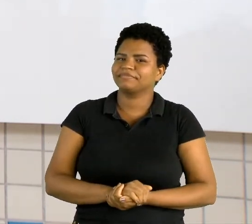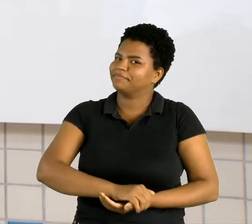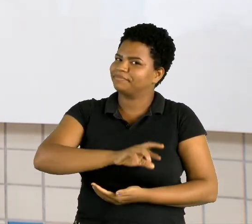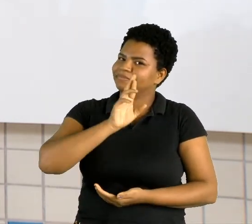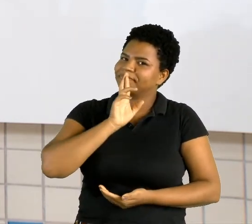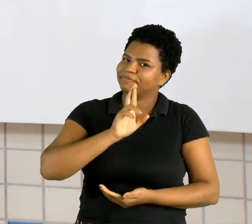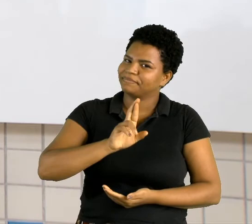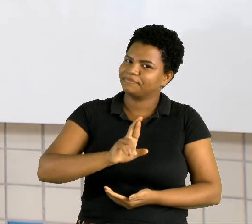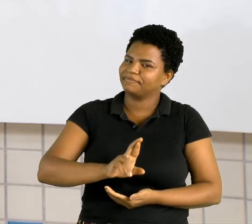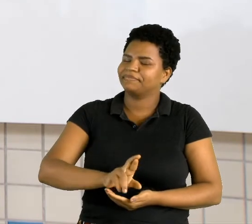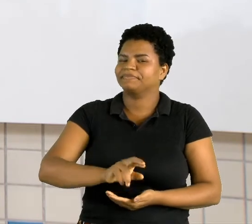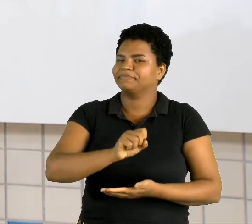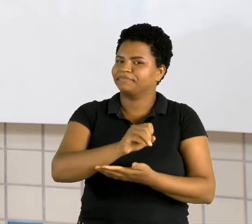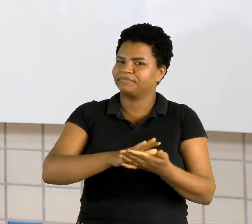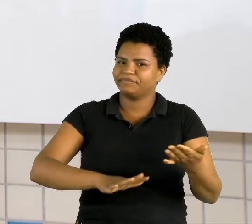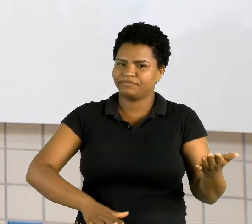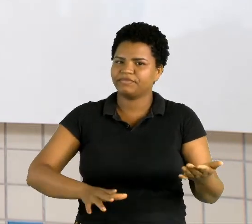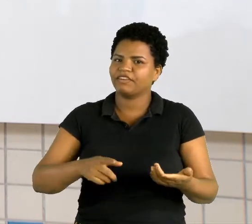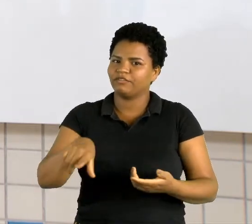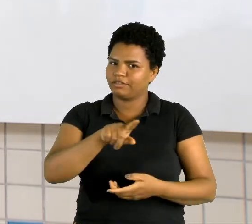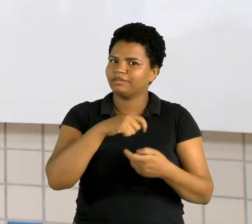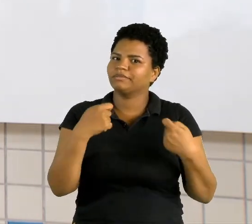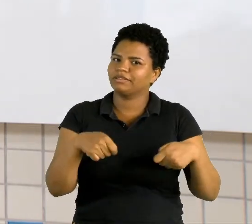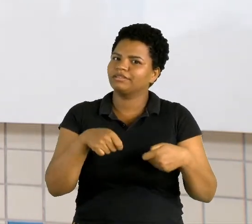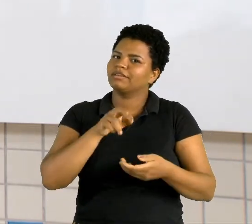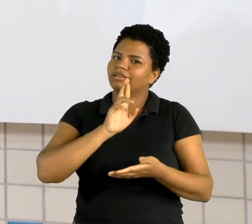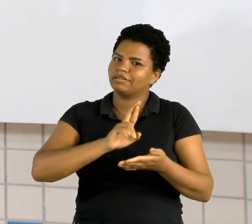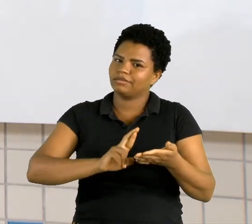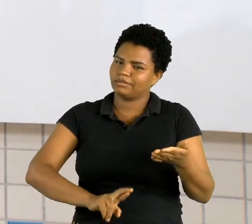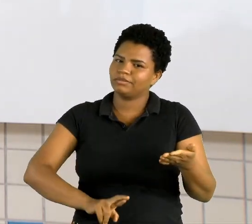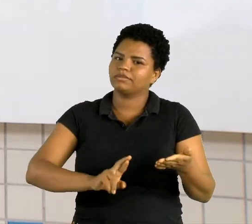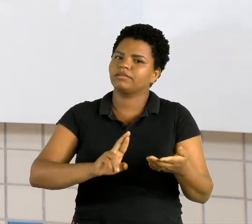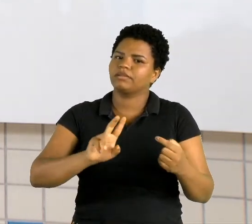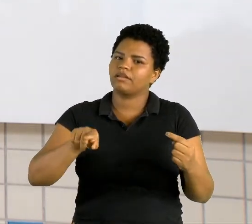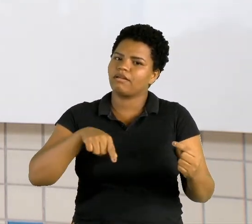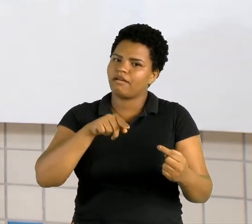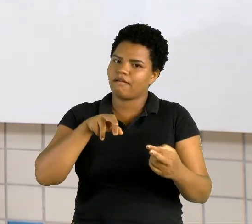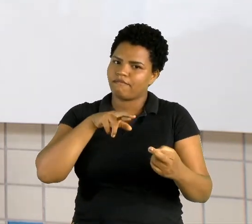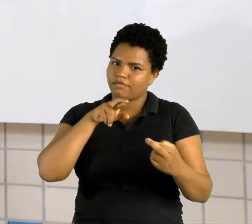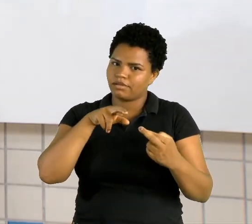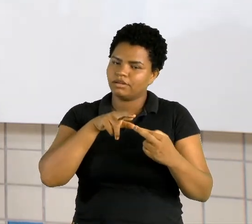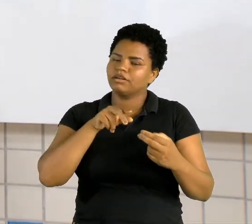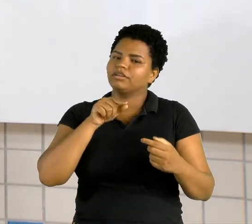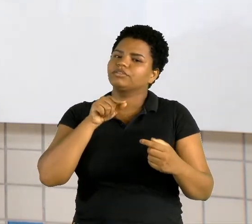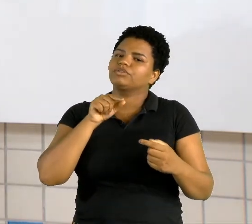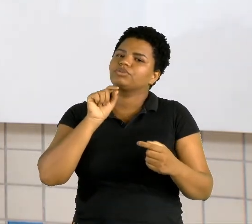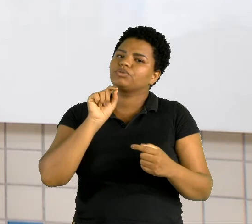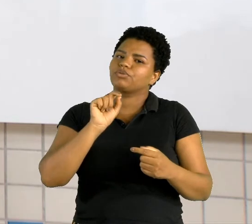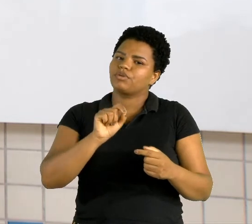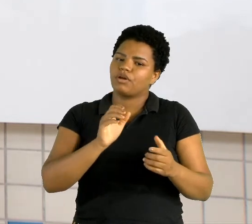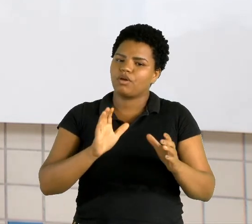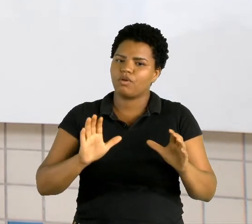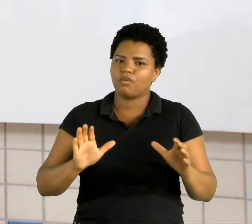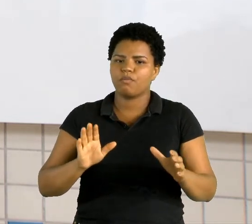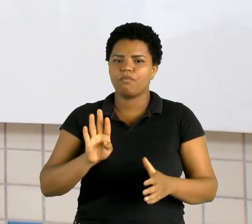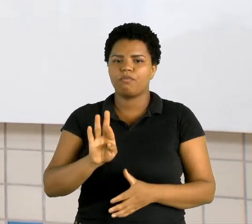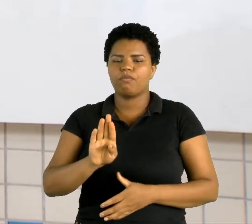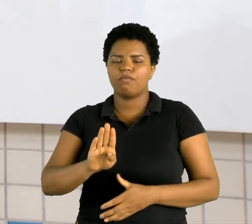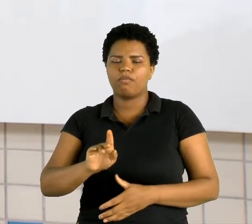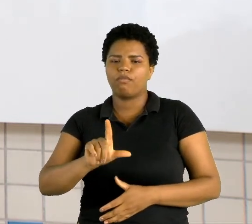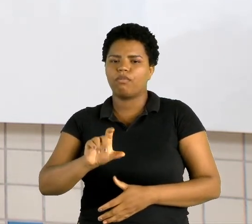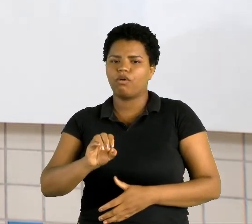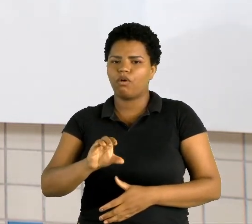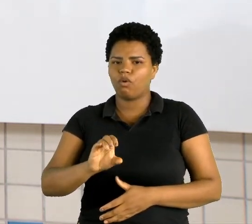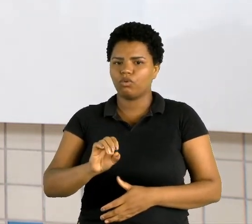as atividades que vocês têm que responder referentes àquele bloco. Se você não tem acesso à